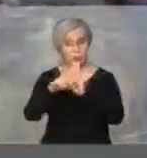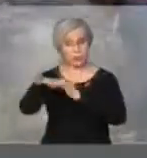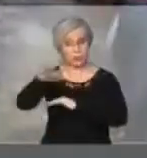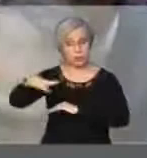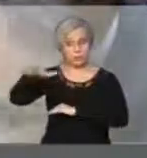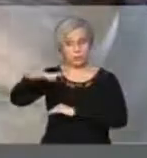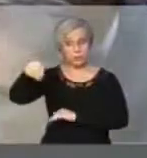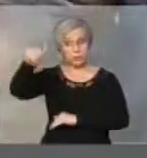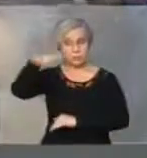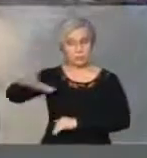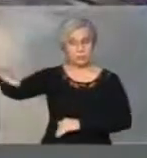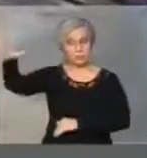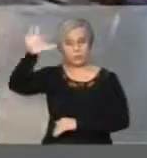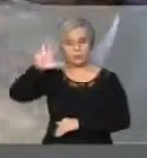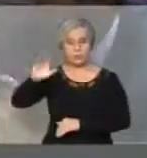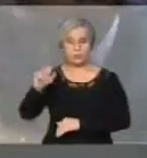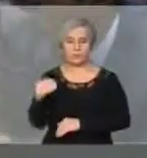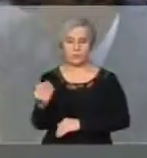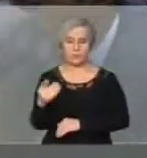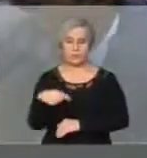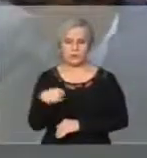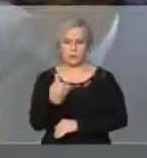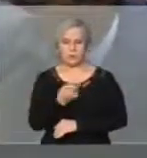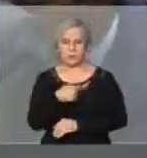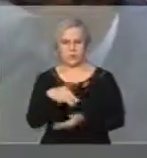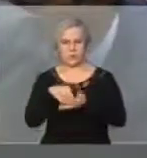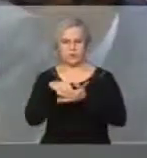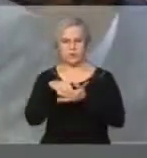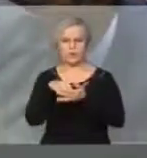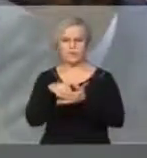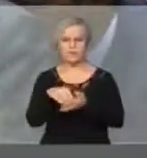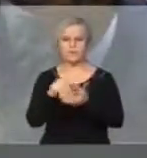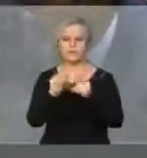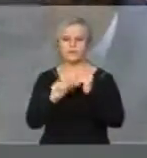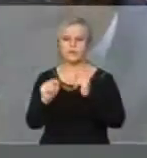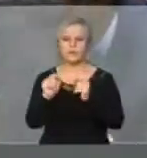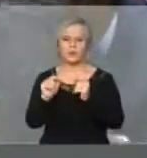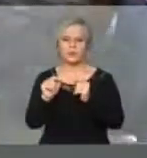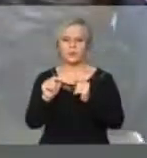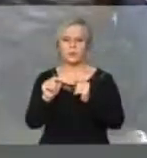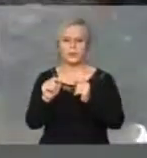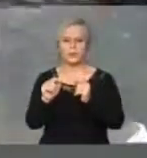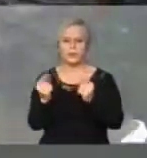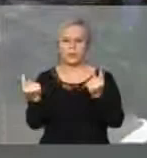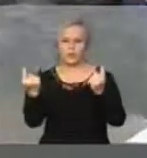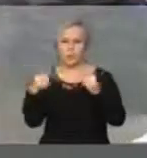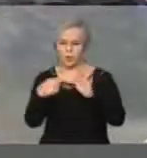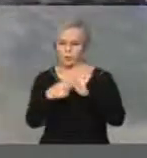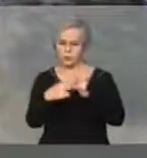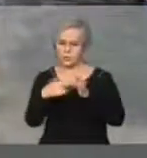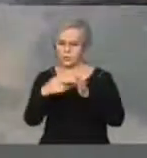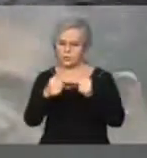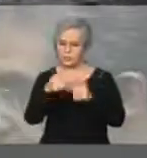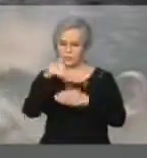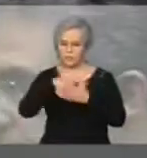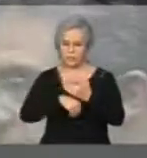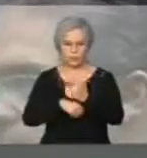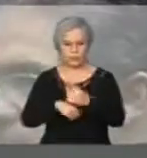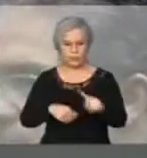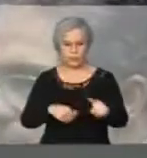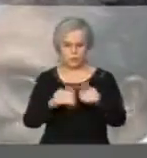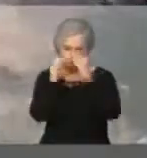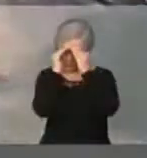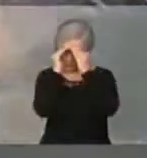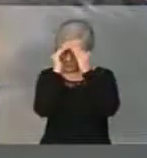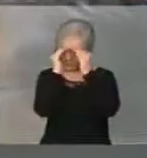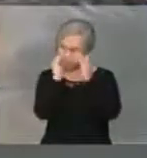aquela região. A minoria é firmemente na posição de não contra esse requerimento, respeitando uma